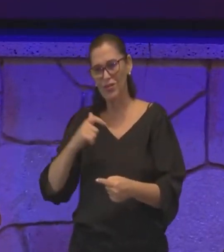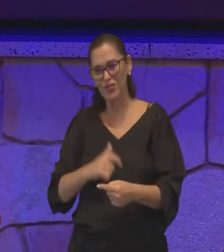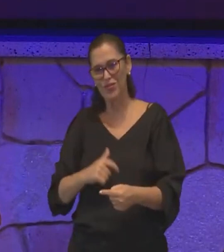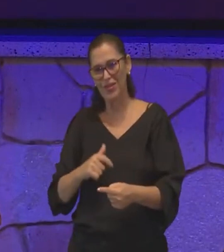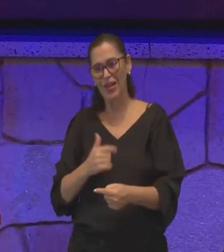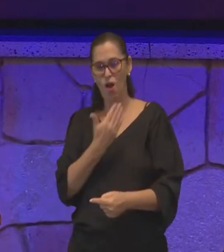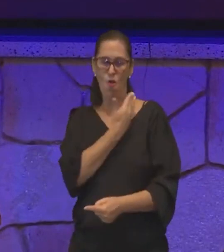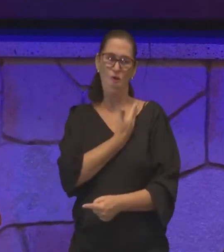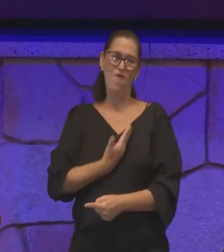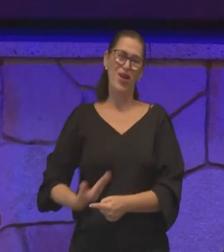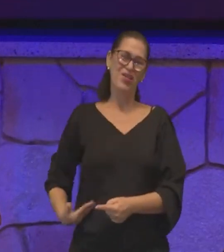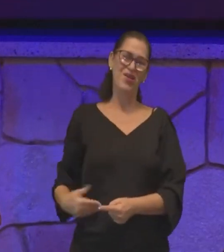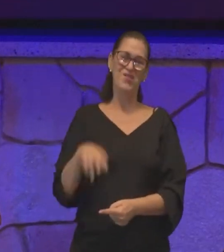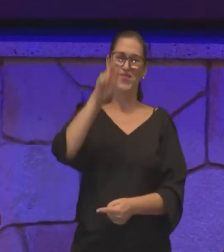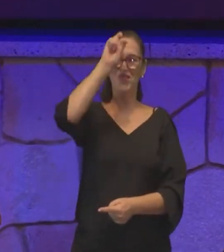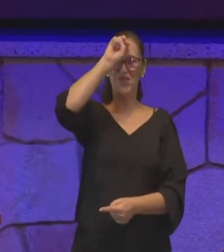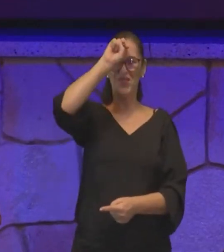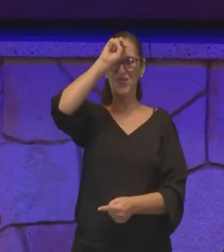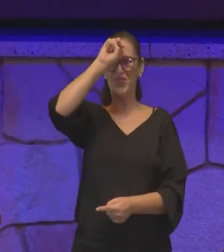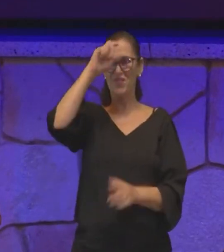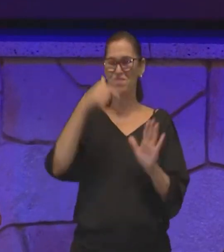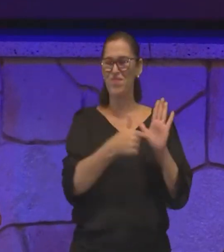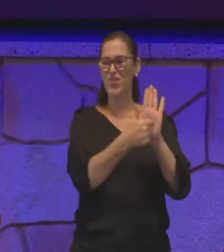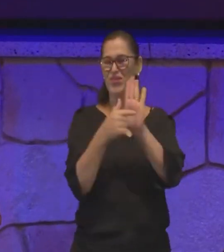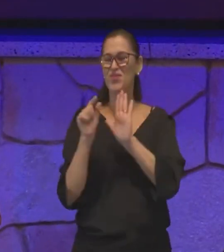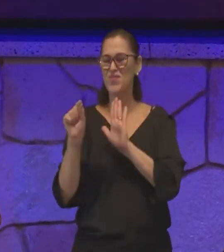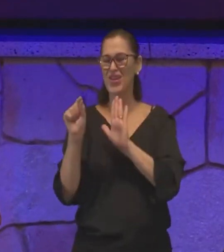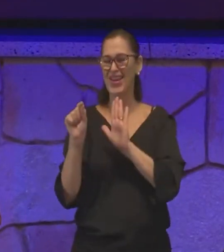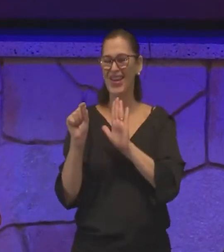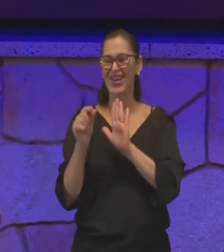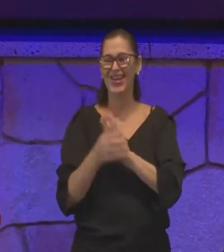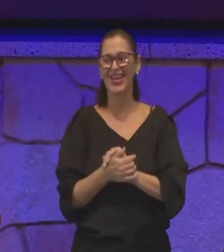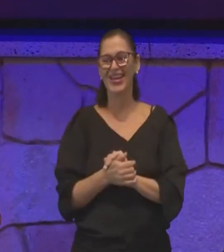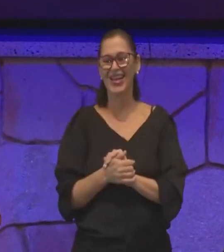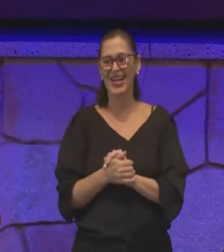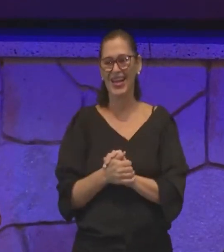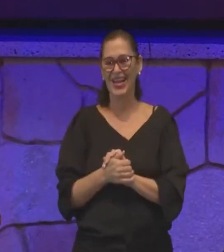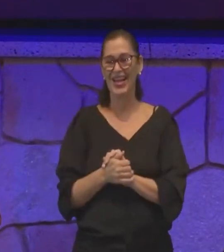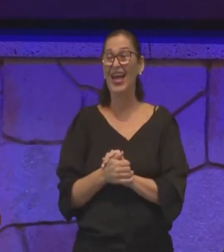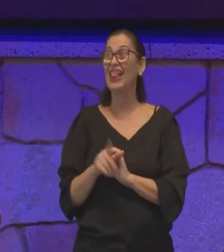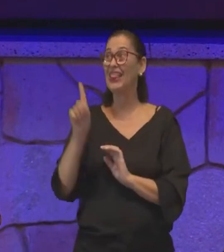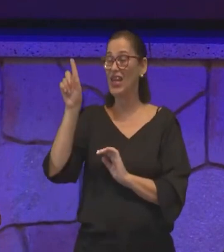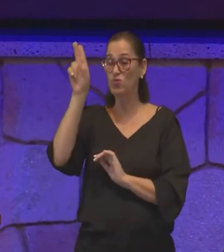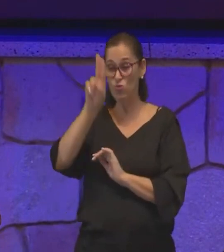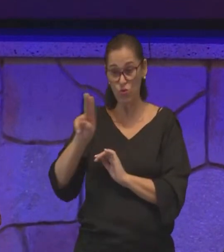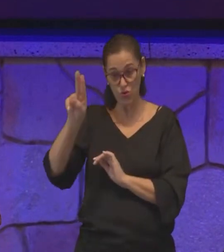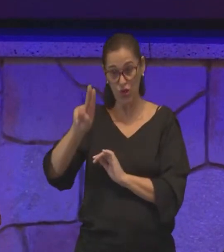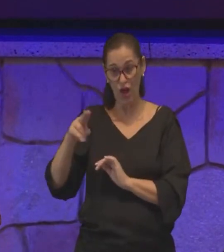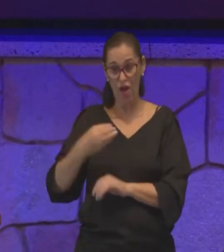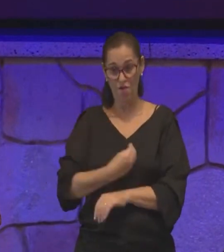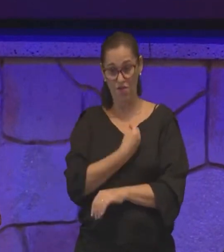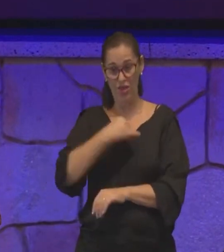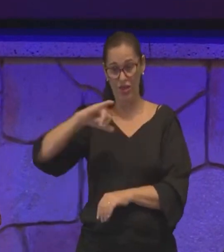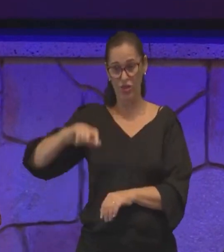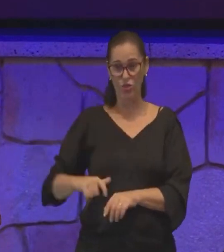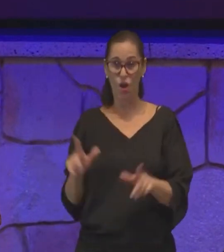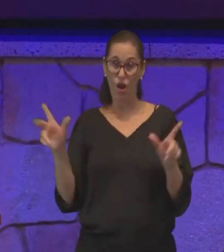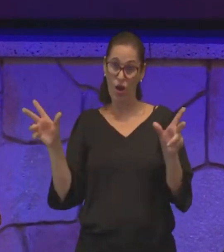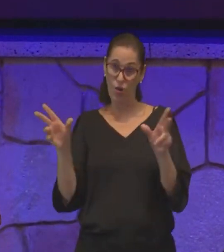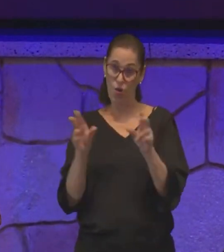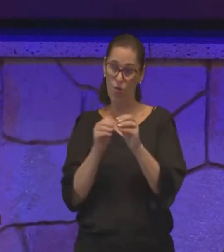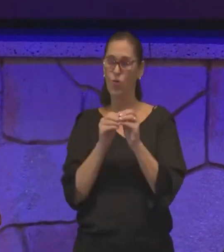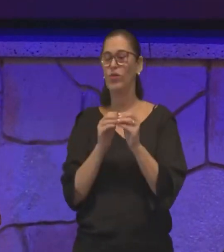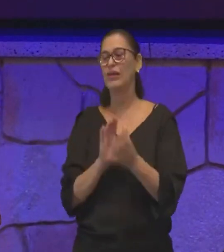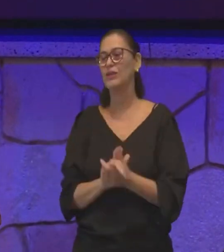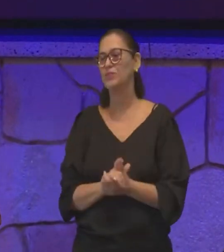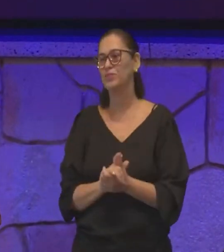Governador do Egito. E o que isso tem a dizer? O que isso tem a nos mostrar? Que ele vai ser usado pelo Senhor. E aí eu quero concluir aqui